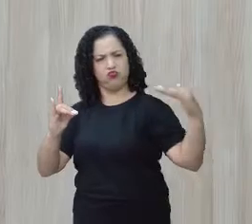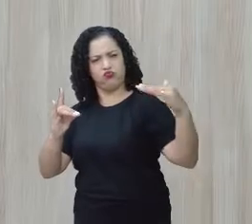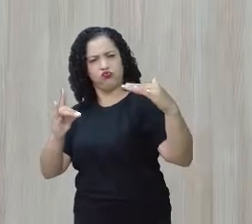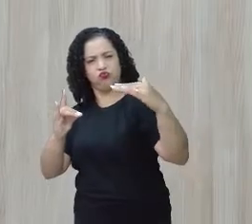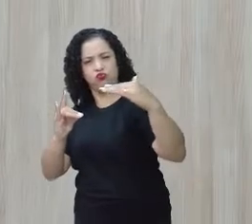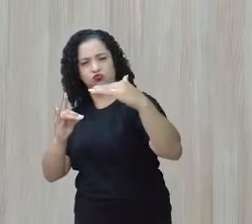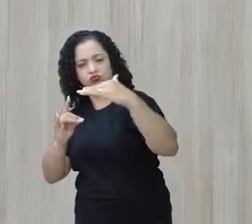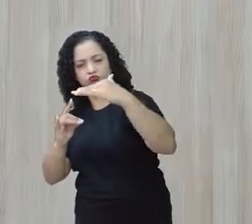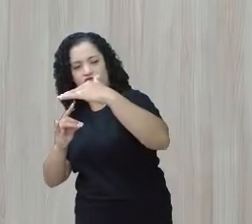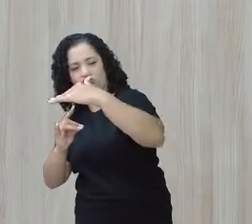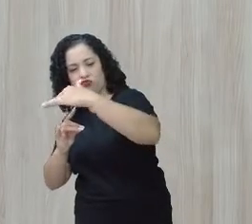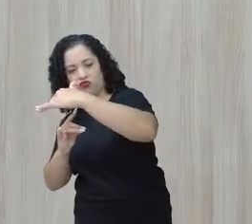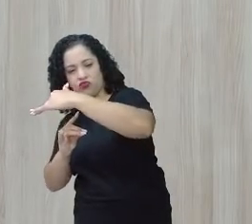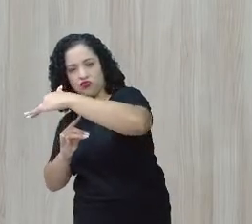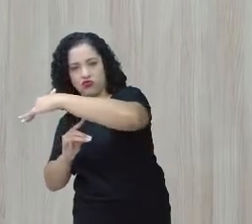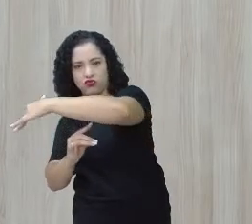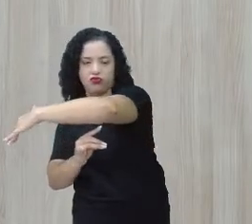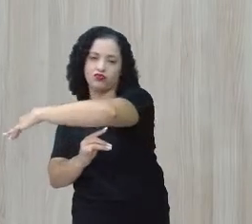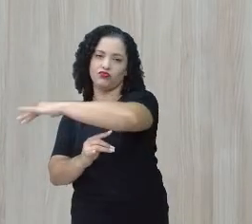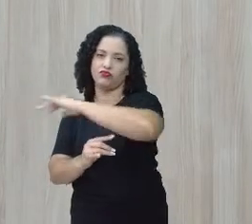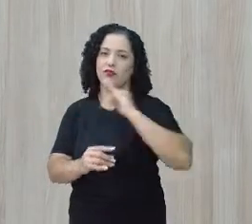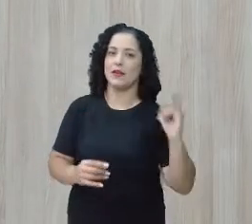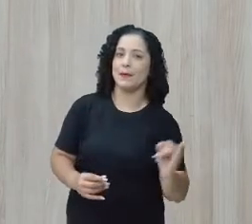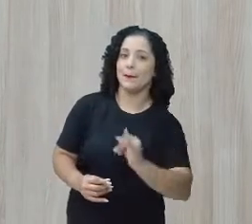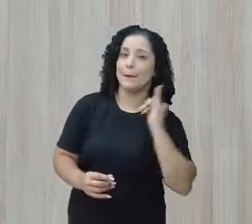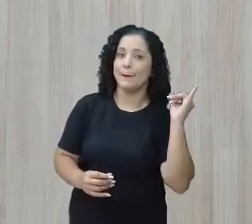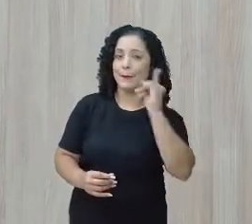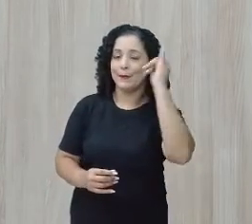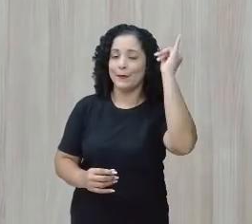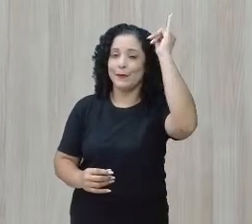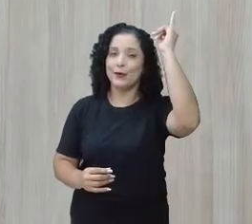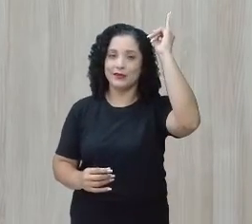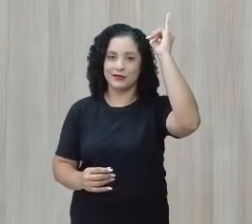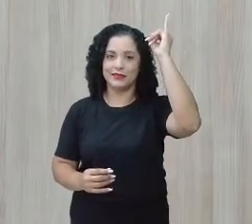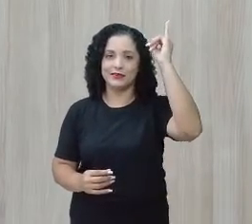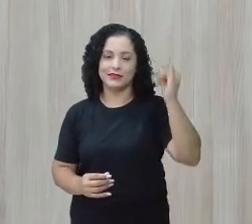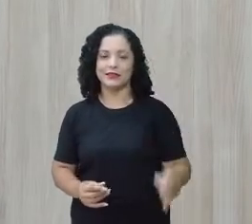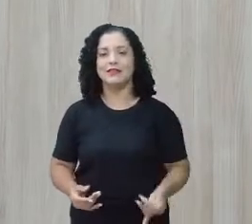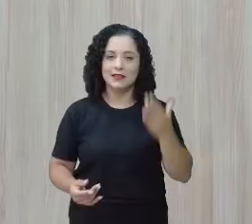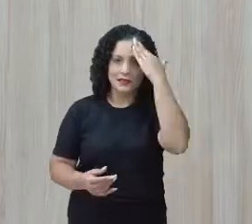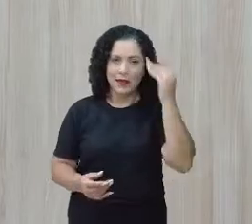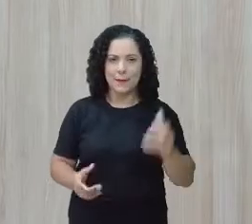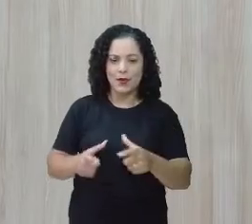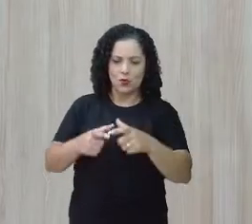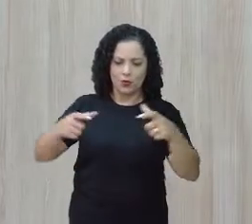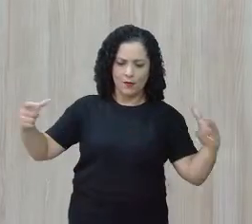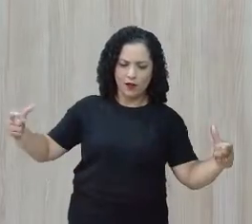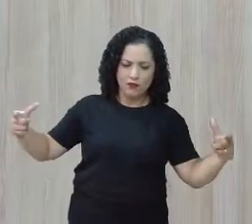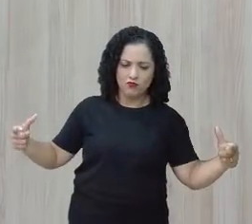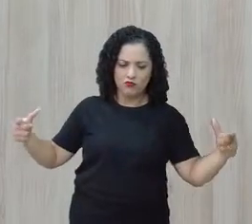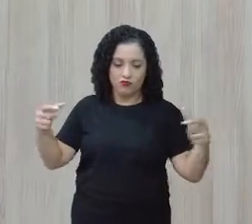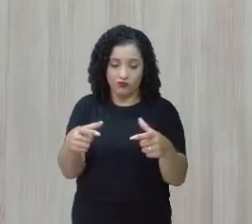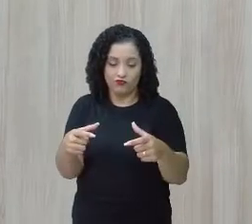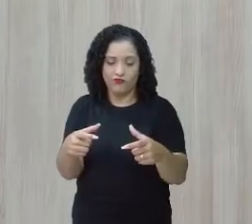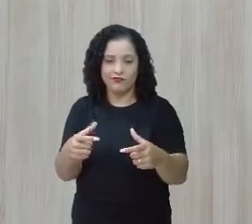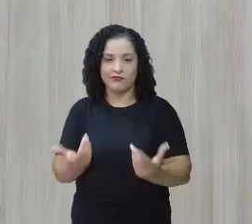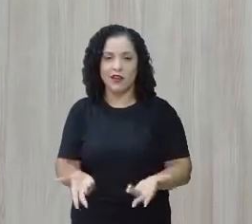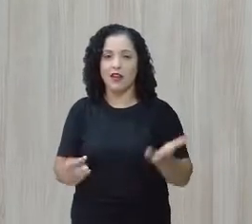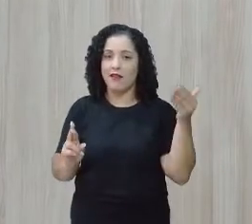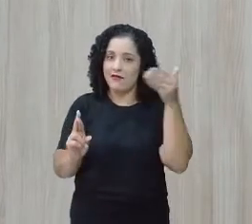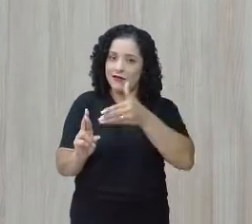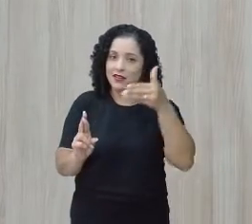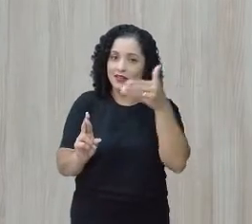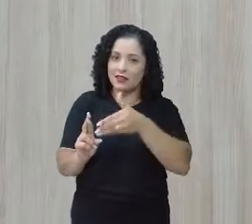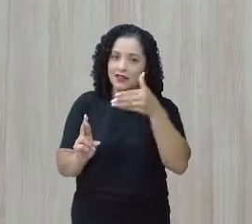aí, na hora do cálculo, é importante e é significativo o seu tamanho. Então, na questão aí do ponto material,